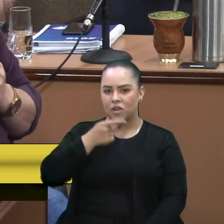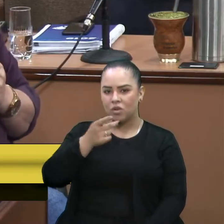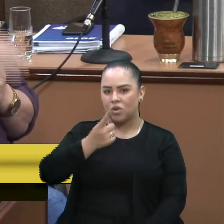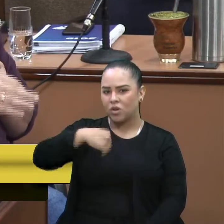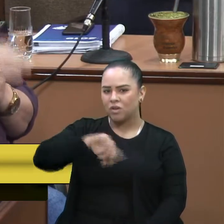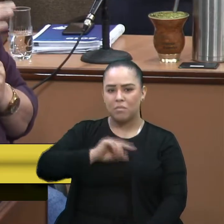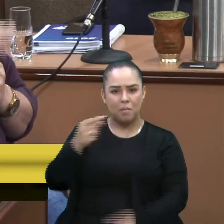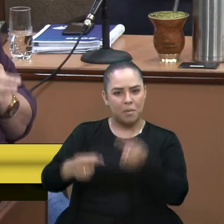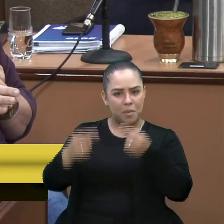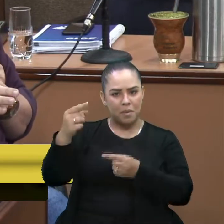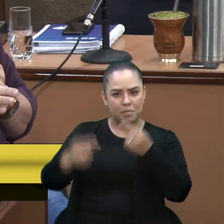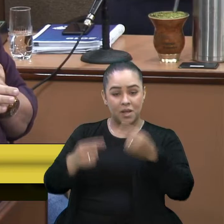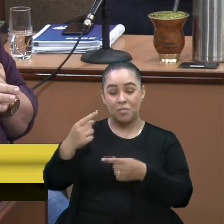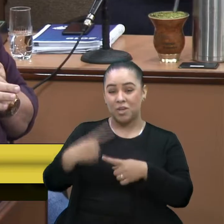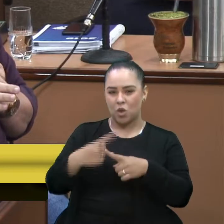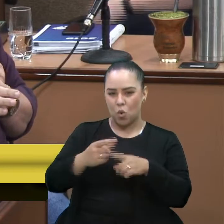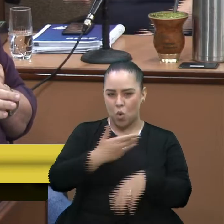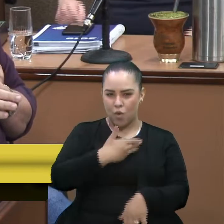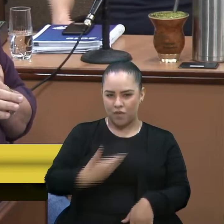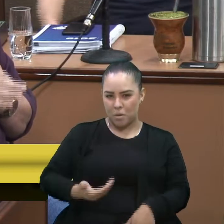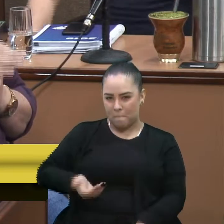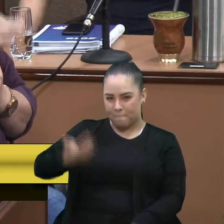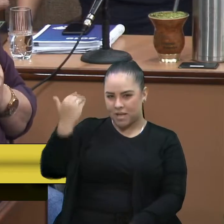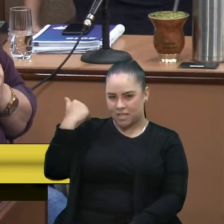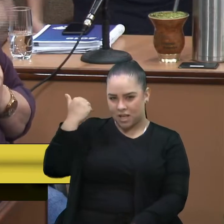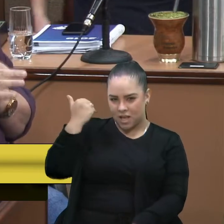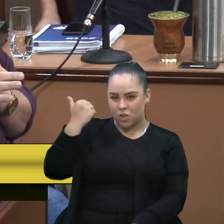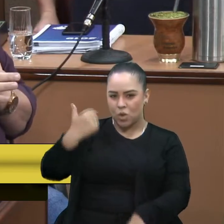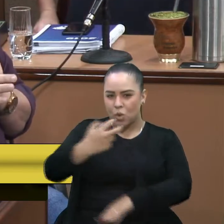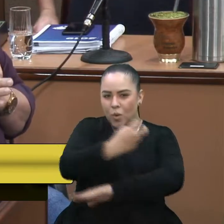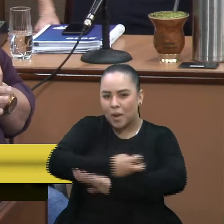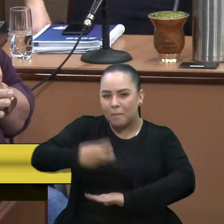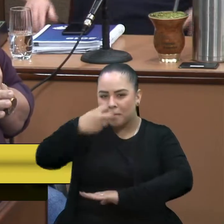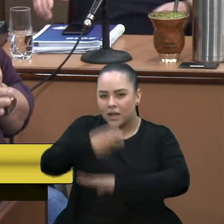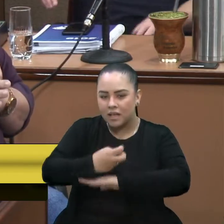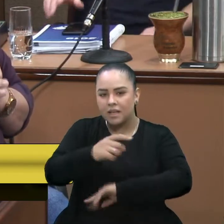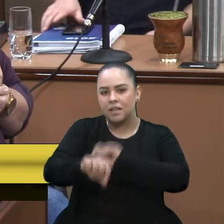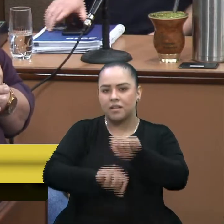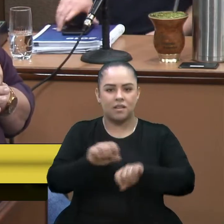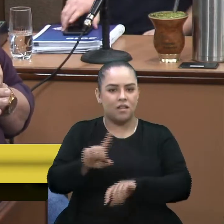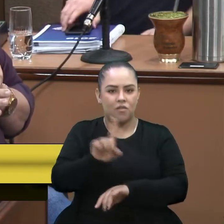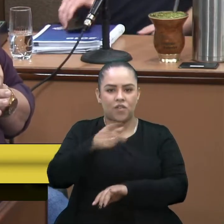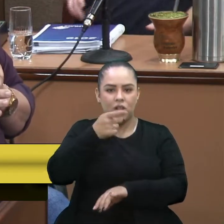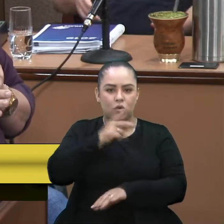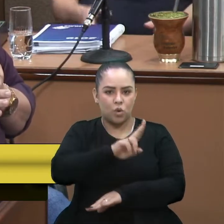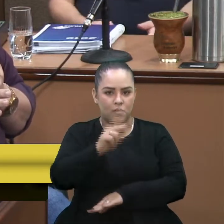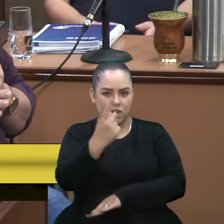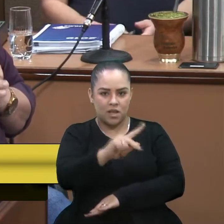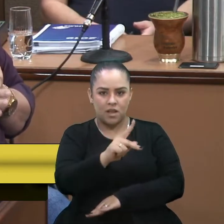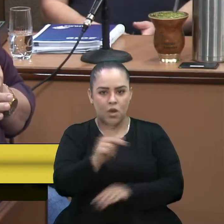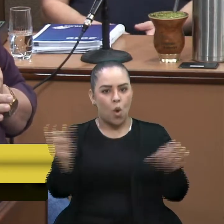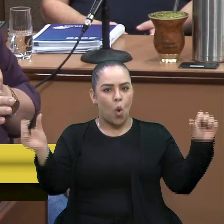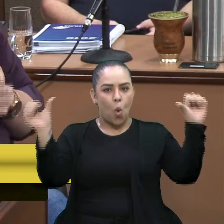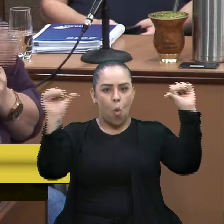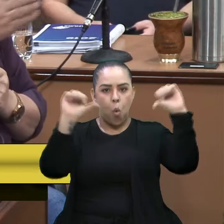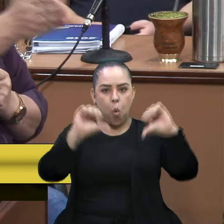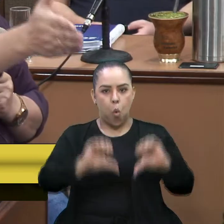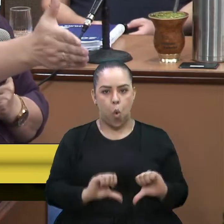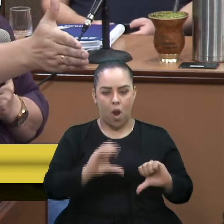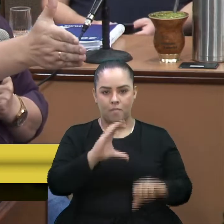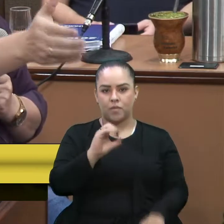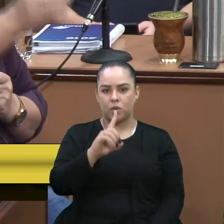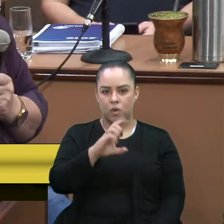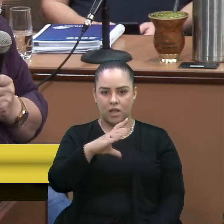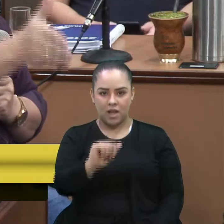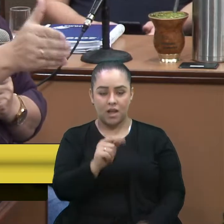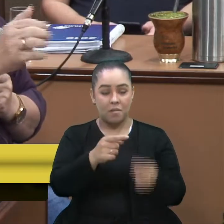vezes, o governo Cassado, que não se menciona o nome desse cara aqui, acabou com a nossa Codeca. Acabou. Só que o